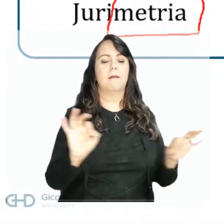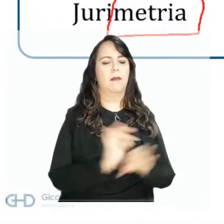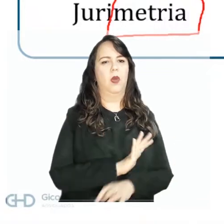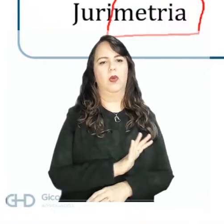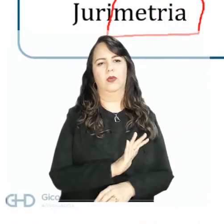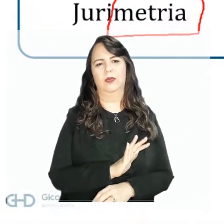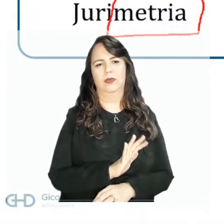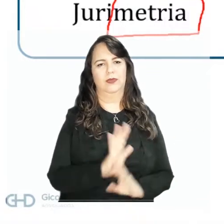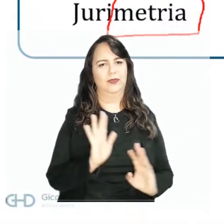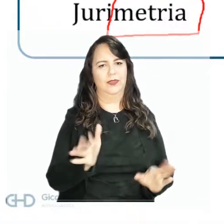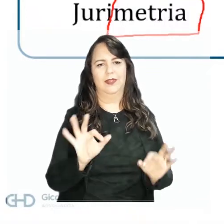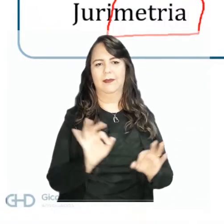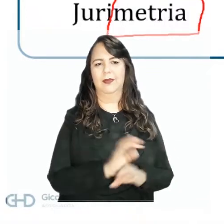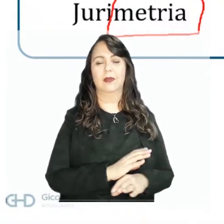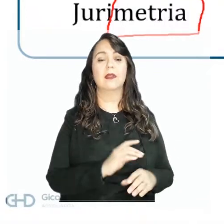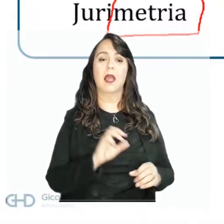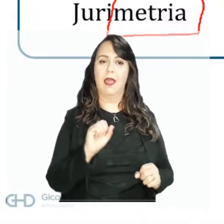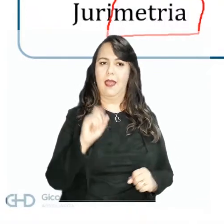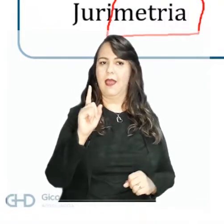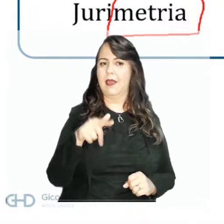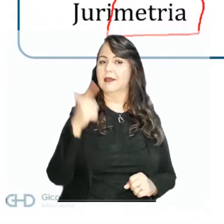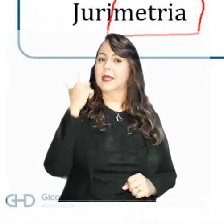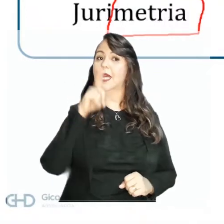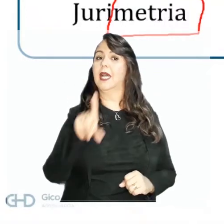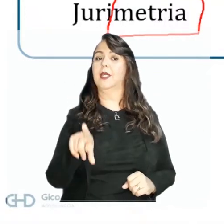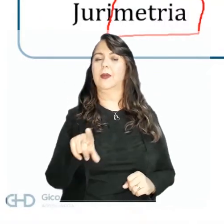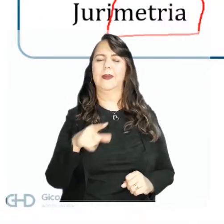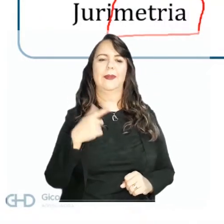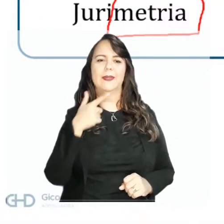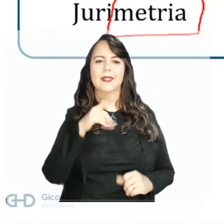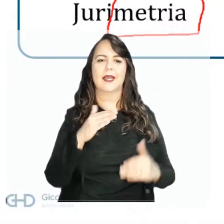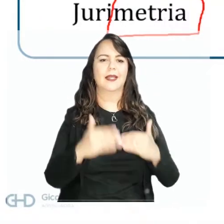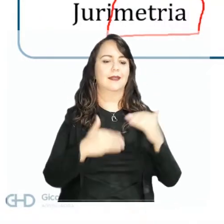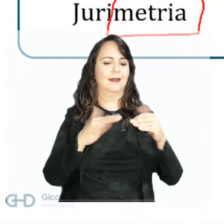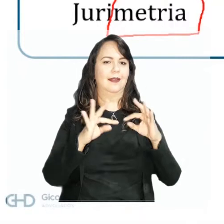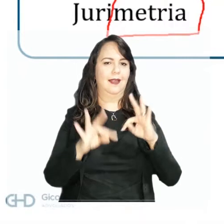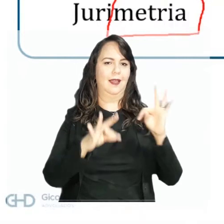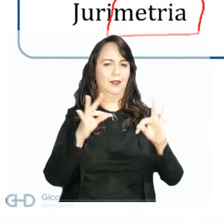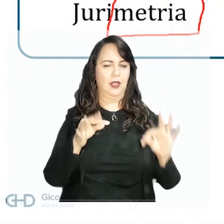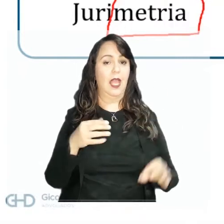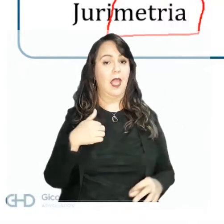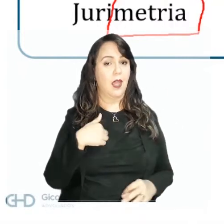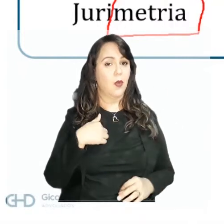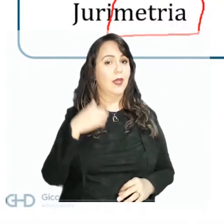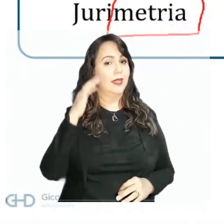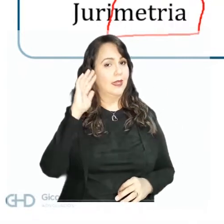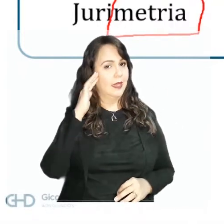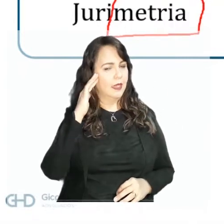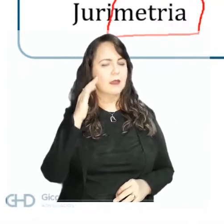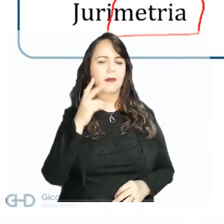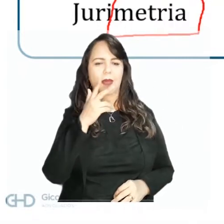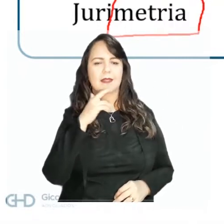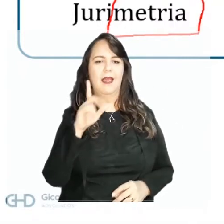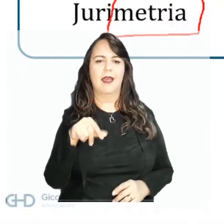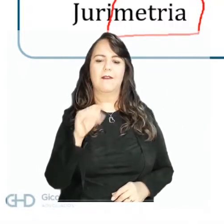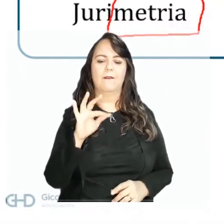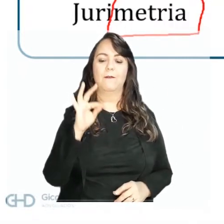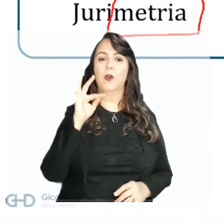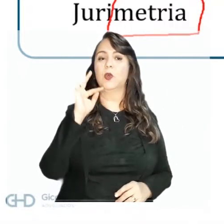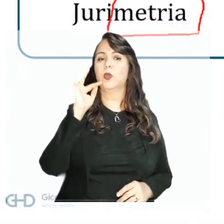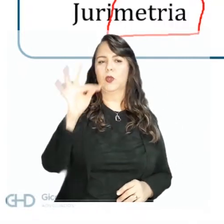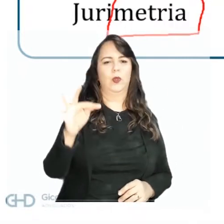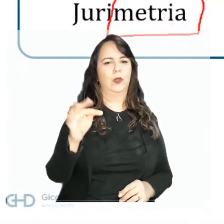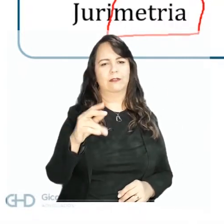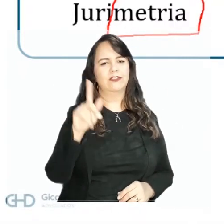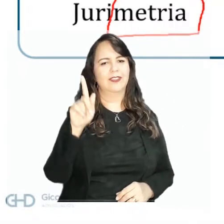vir, e eu entendo que isso virá, e por isso eu chamo de uma das ferramentas do futuro para a gestão. E aí,